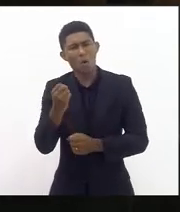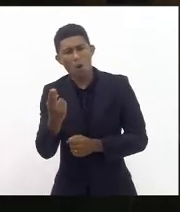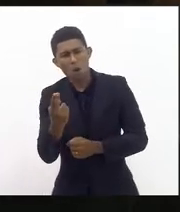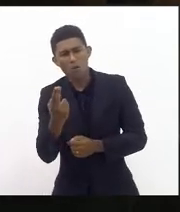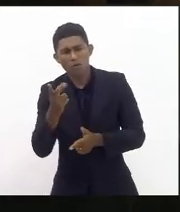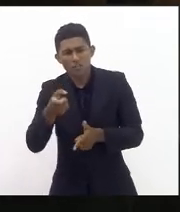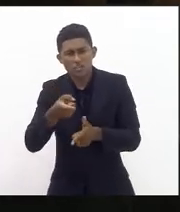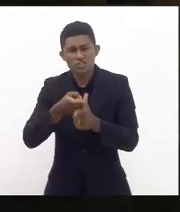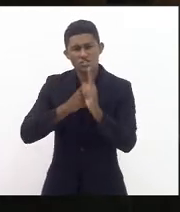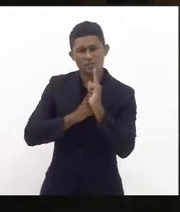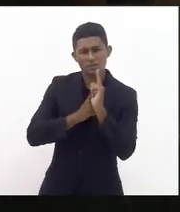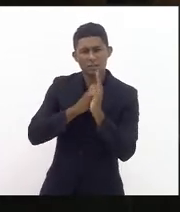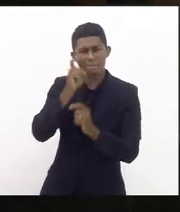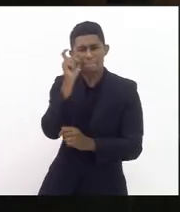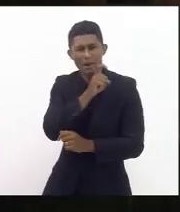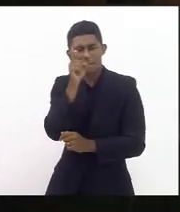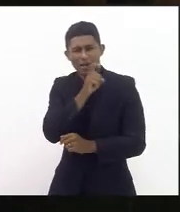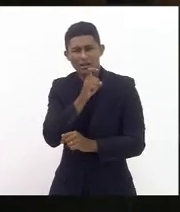dívida fictícia.